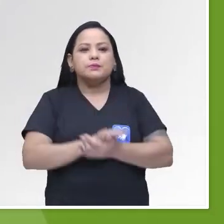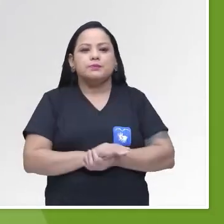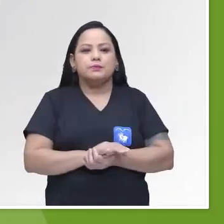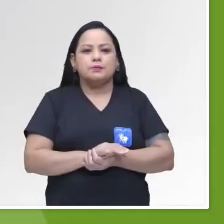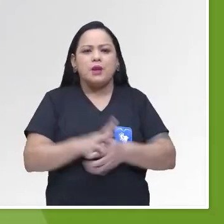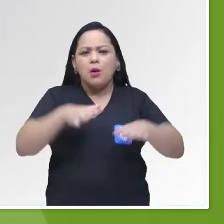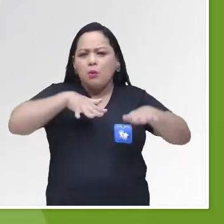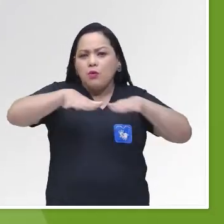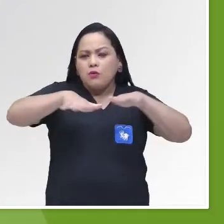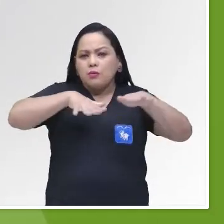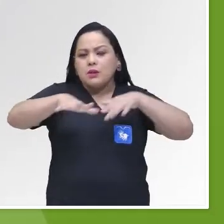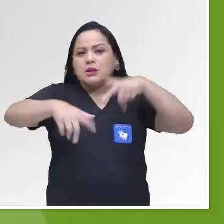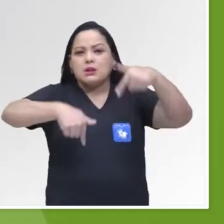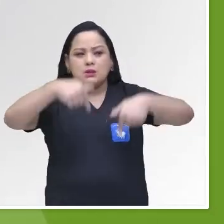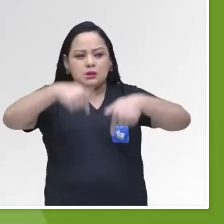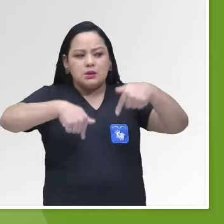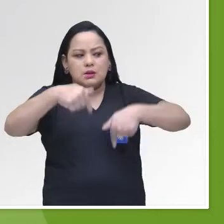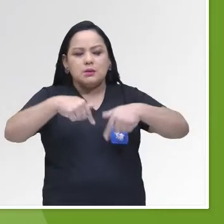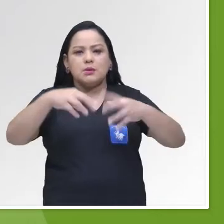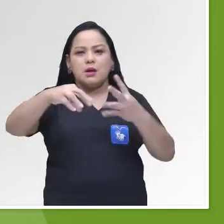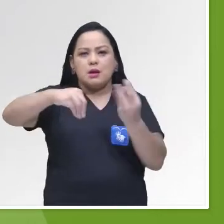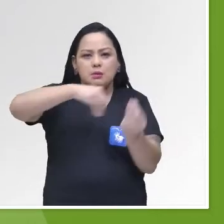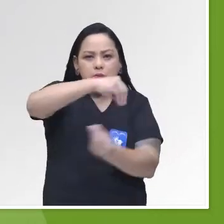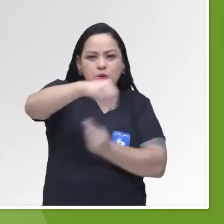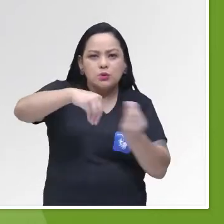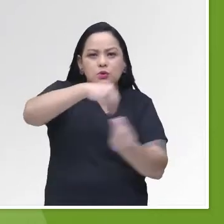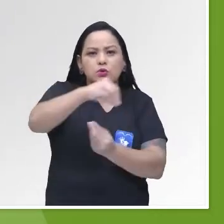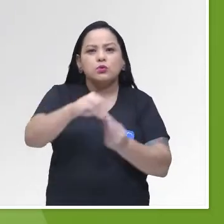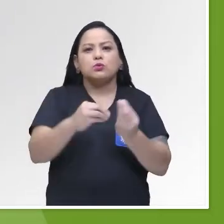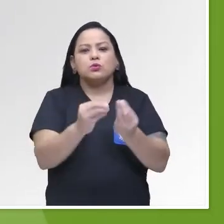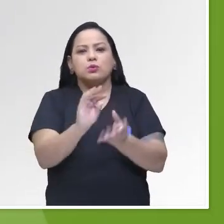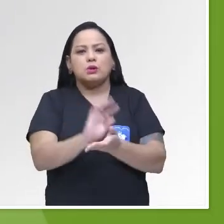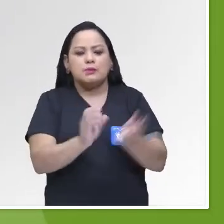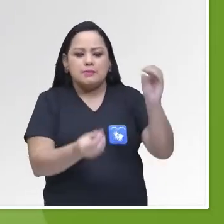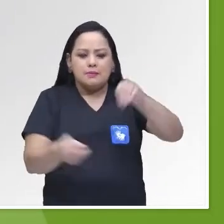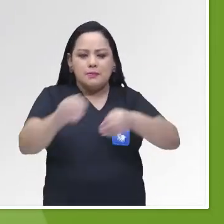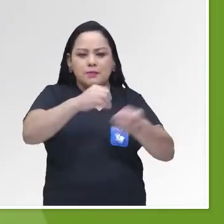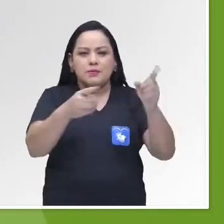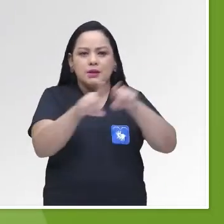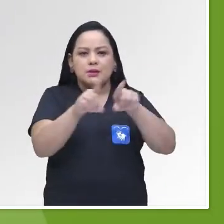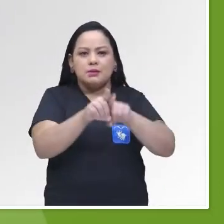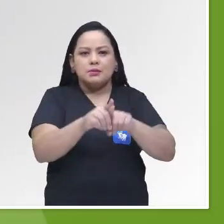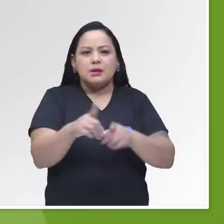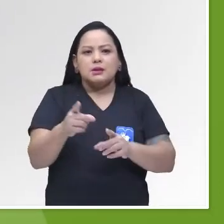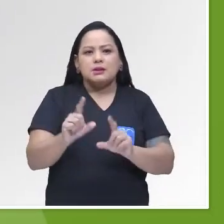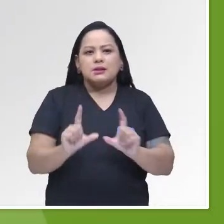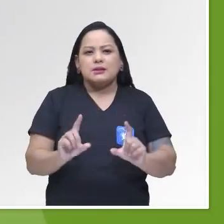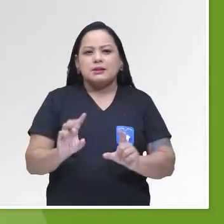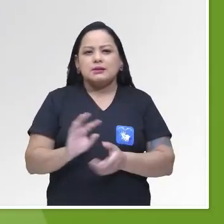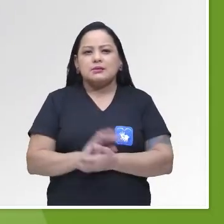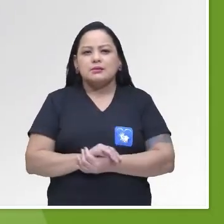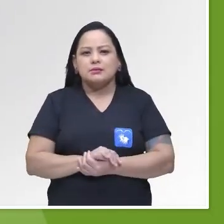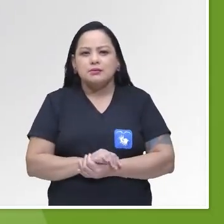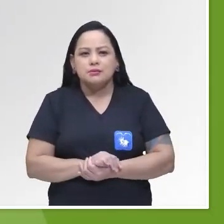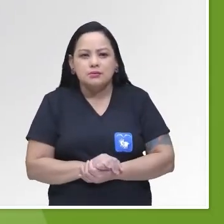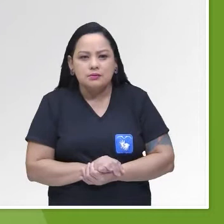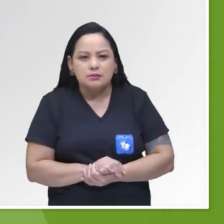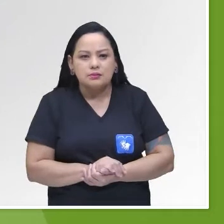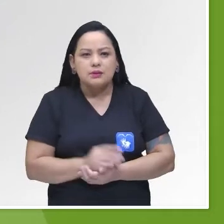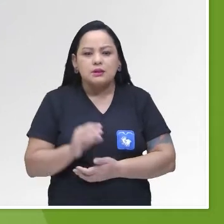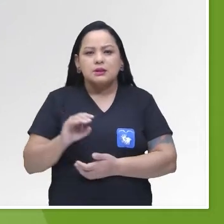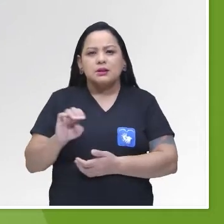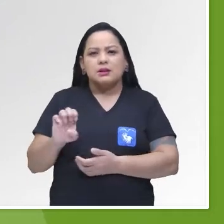cinética química, mistura de soluções e estequiometria, tá? Então,